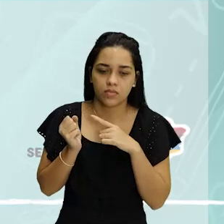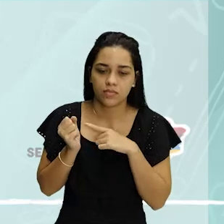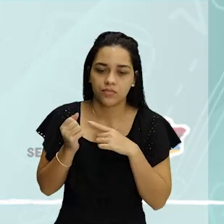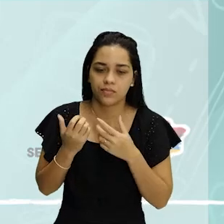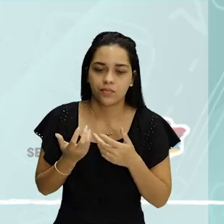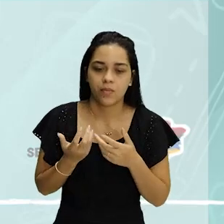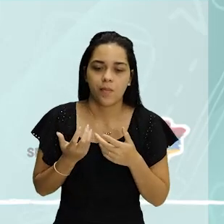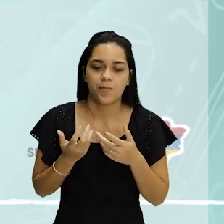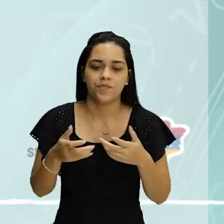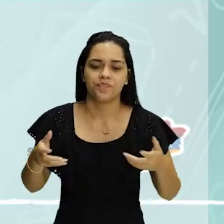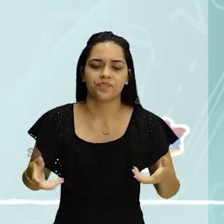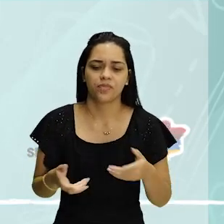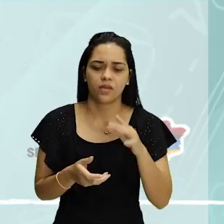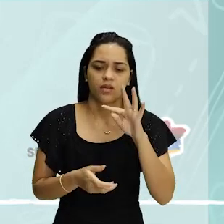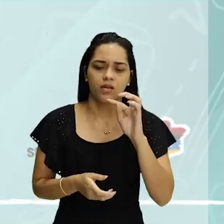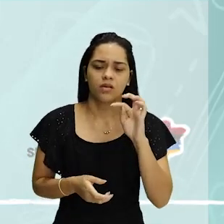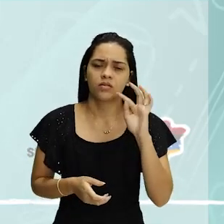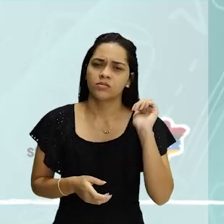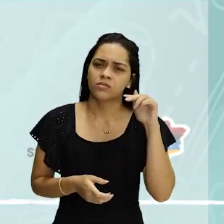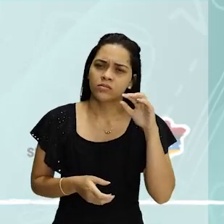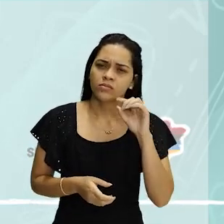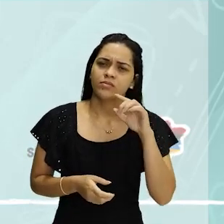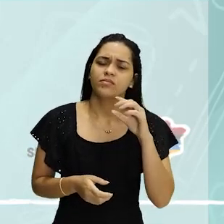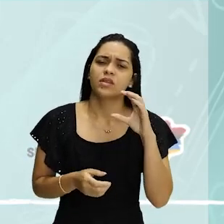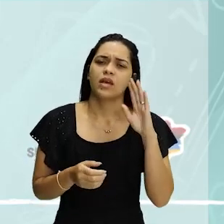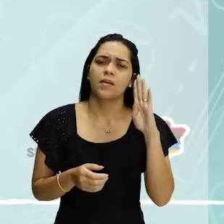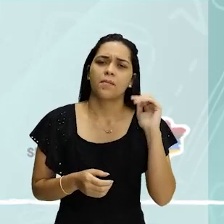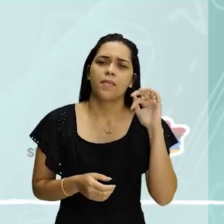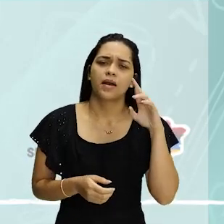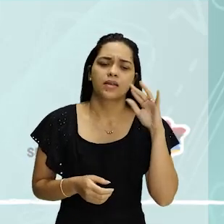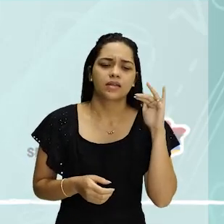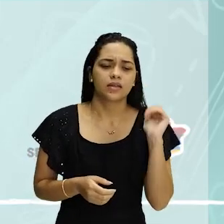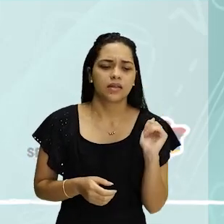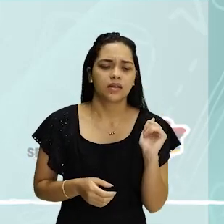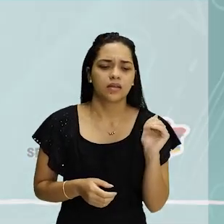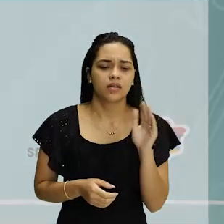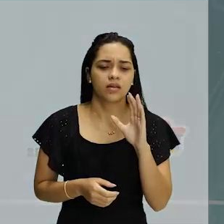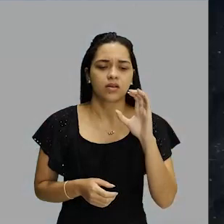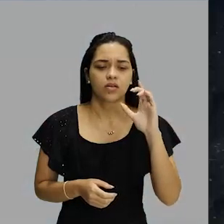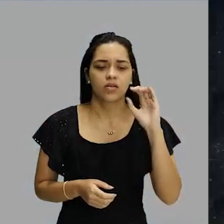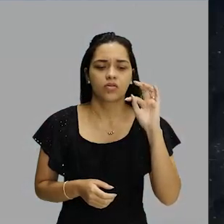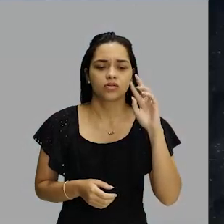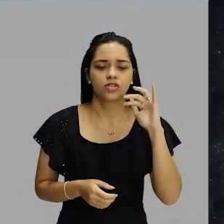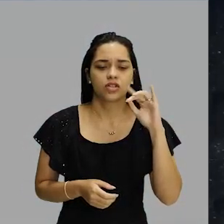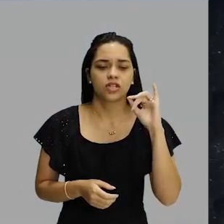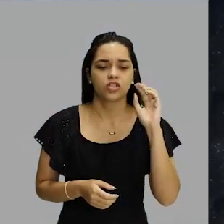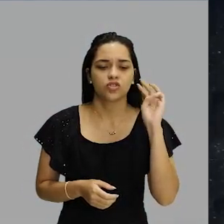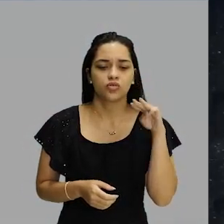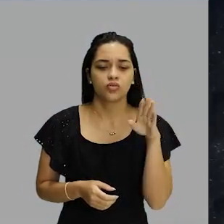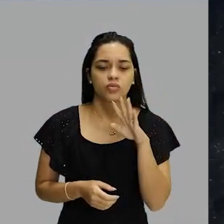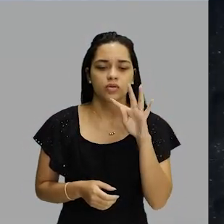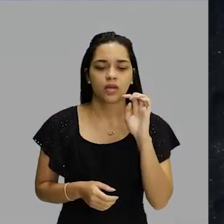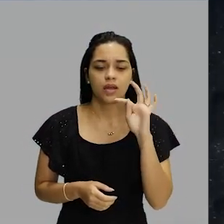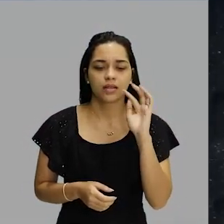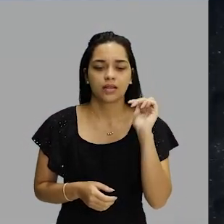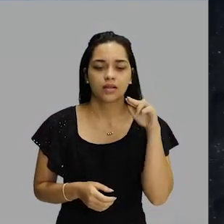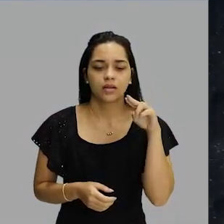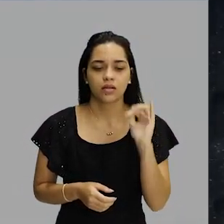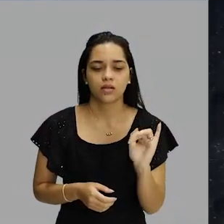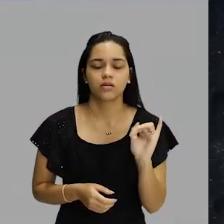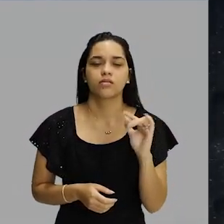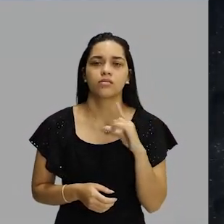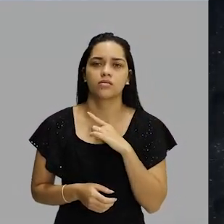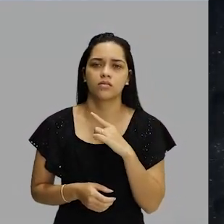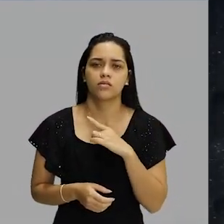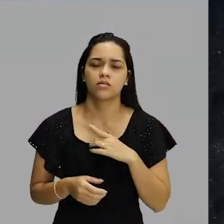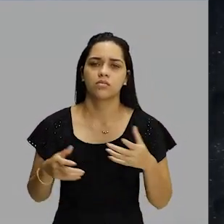etiológico que promove o tétano é a bactéria Clostridium tetani, ok? Esse é o agente